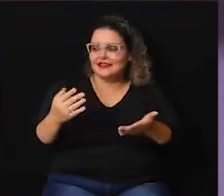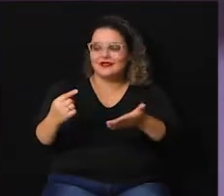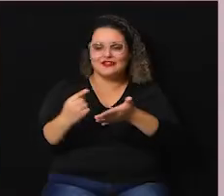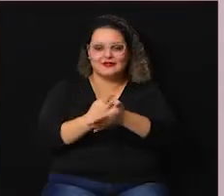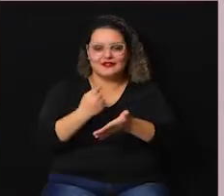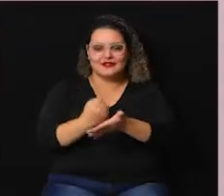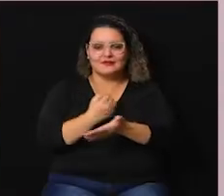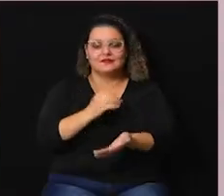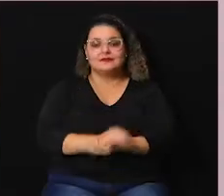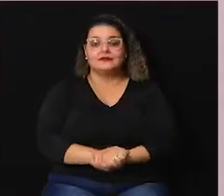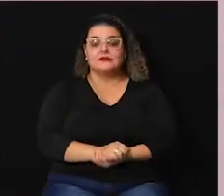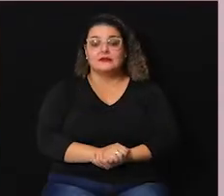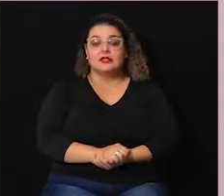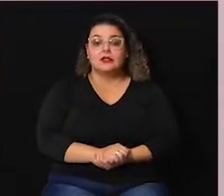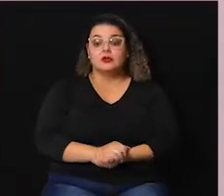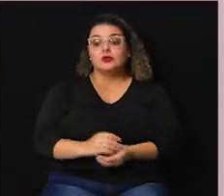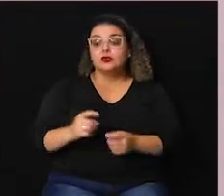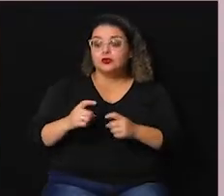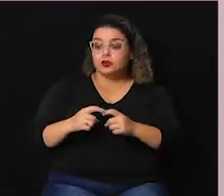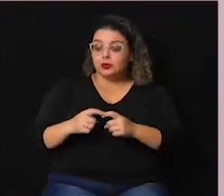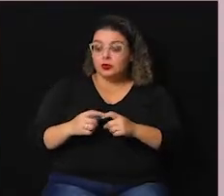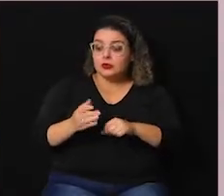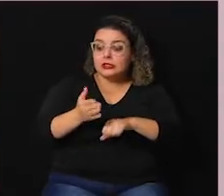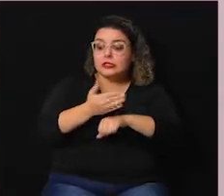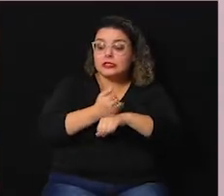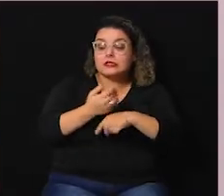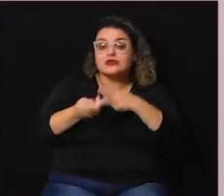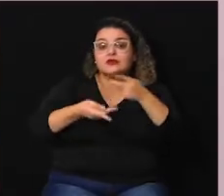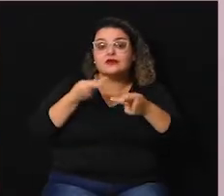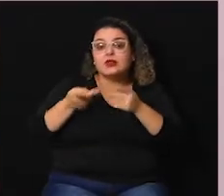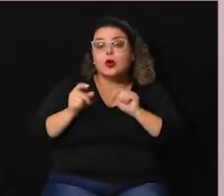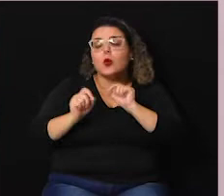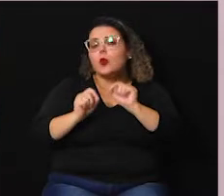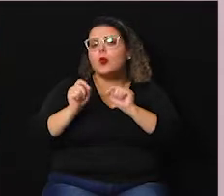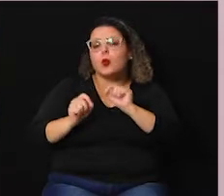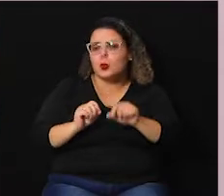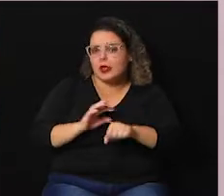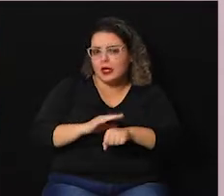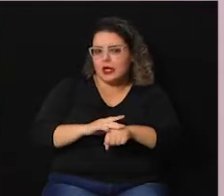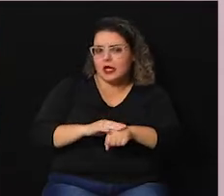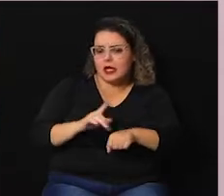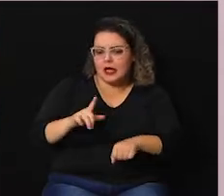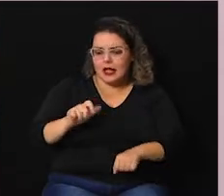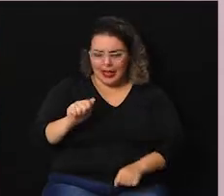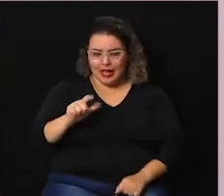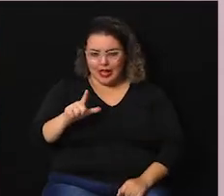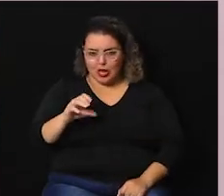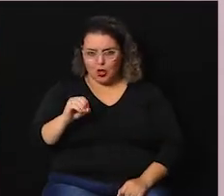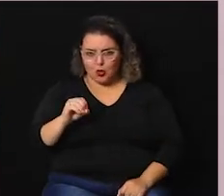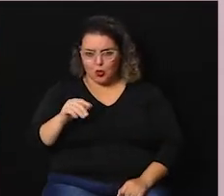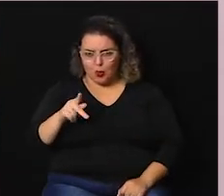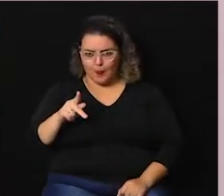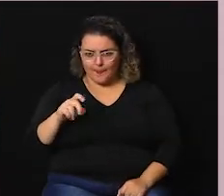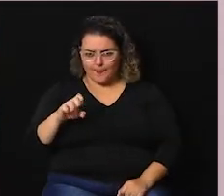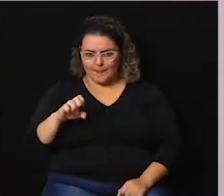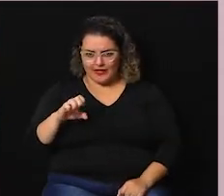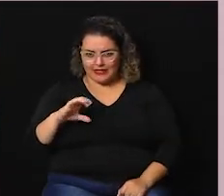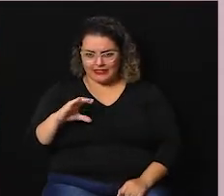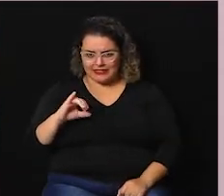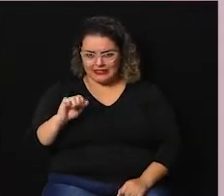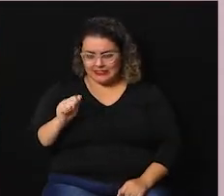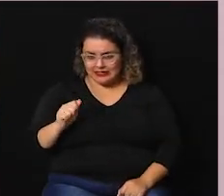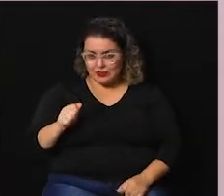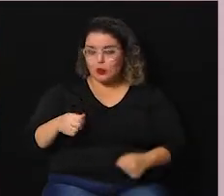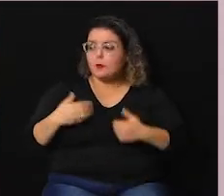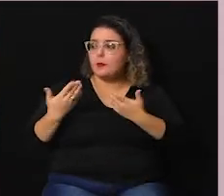perguntas. Doutor, antes da gente abordar um pouquinho o que é essa doença, alopecia, eu queria que o senhor me explicasse primeiro, porque eu